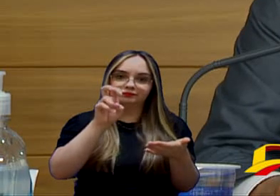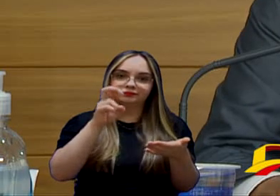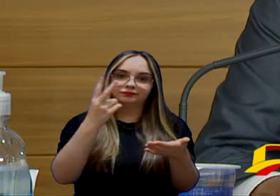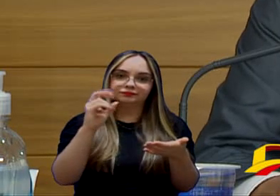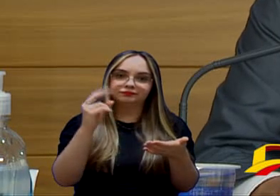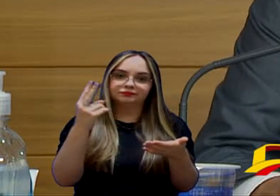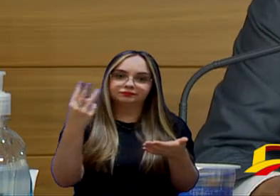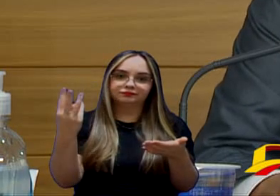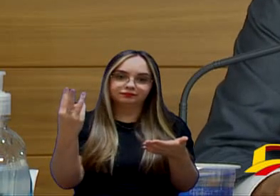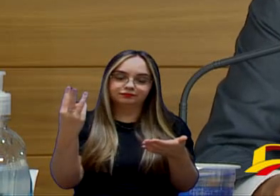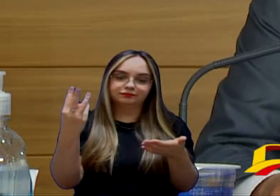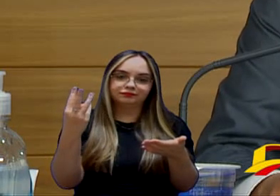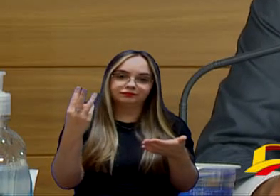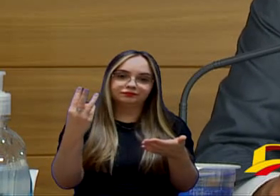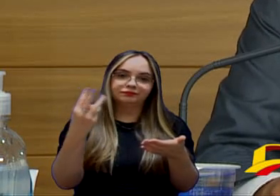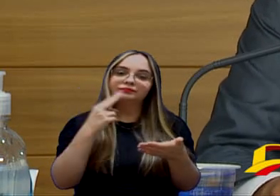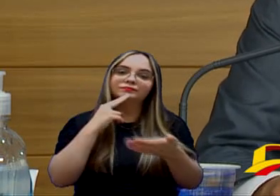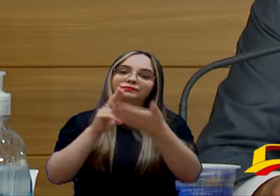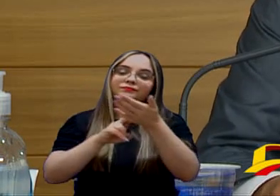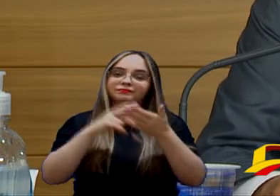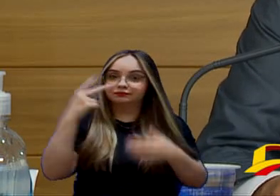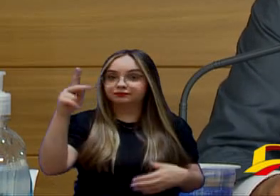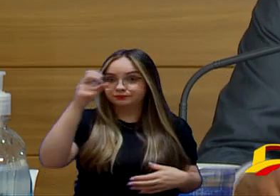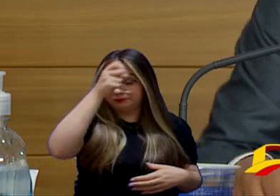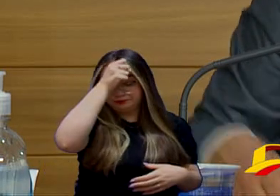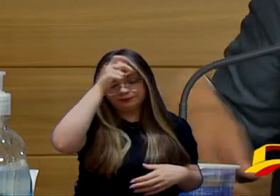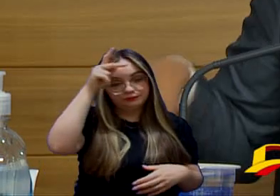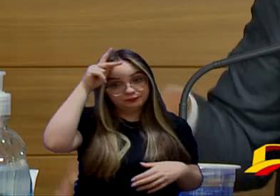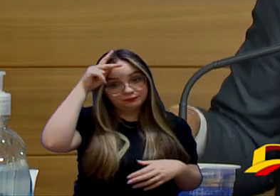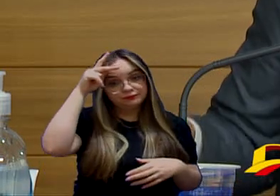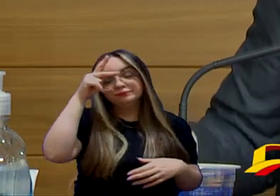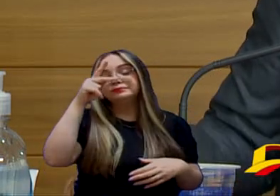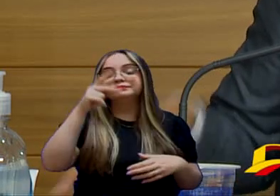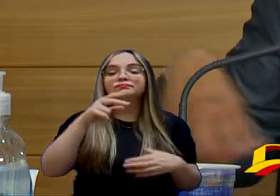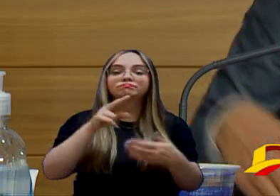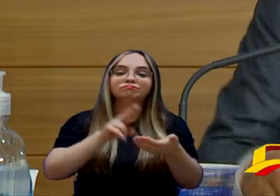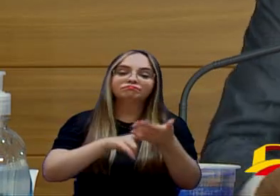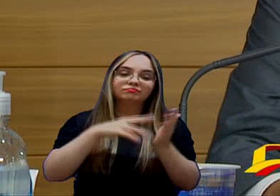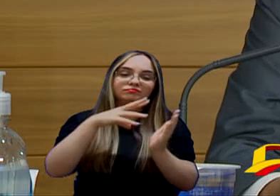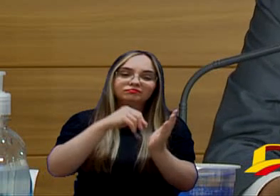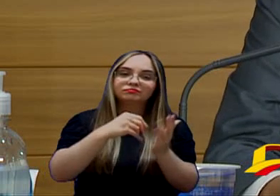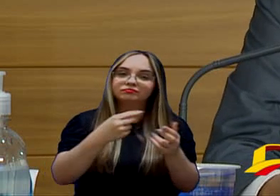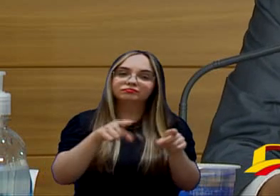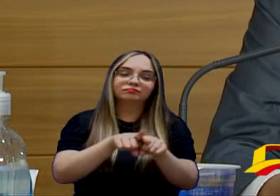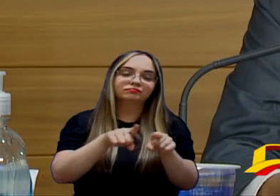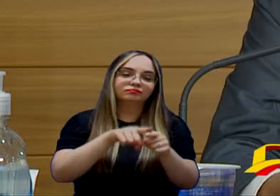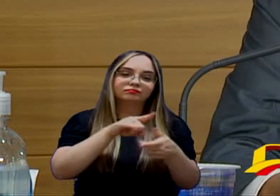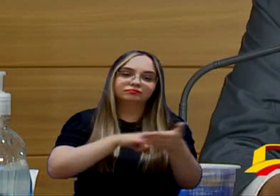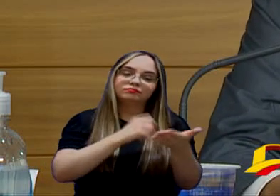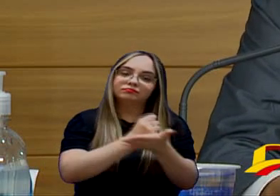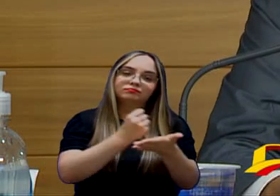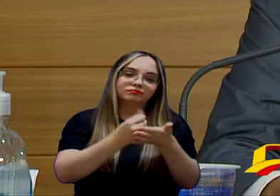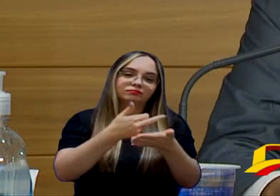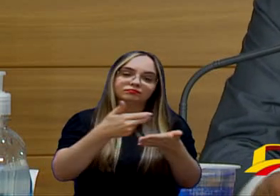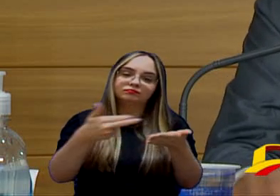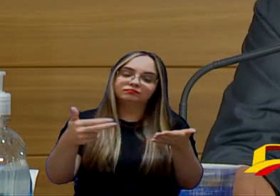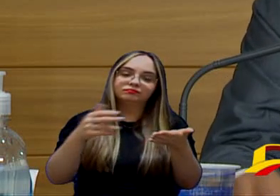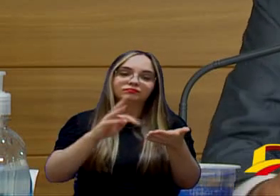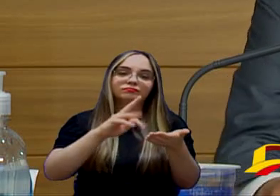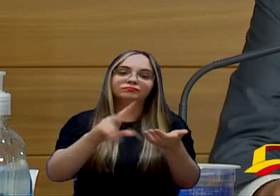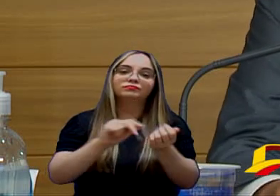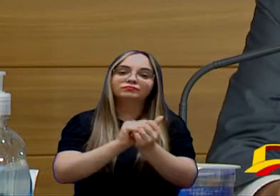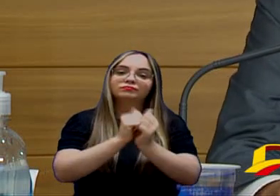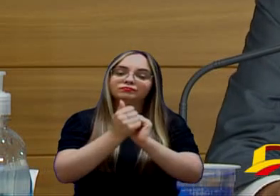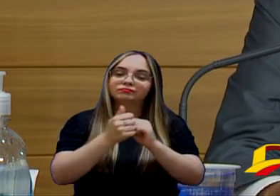2023 ofício da Prefeitura Municipal de Sorocaba encaminhando cópias e documentos referentes a termos aditivos ou modificativos